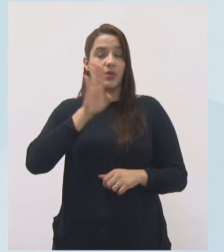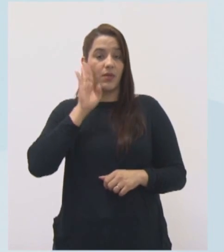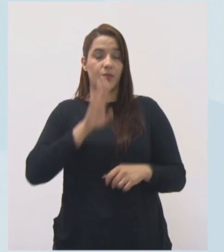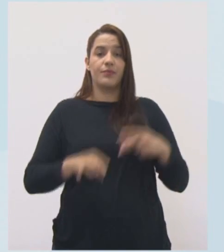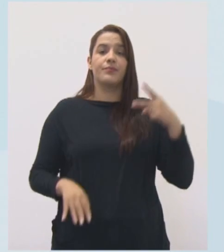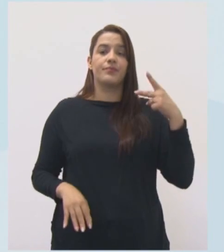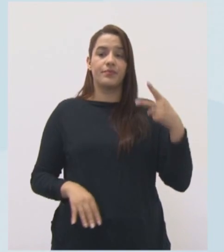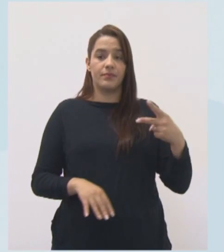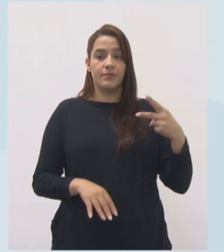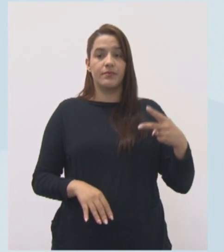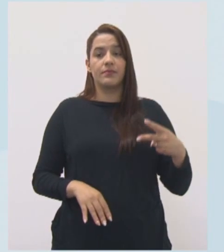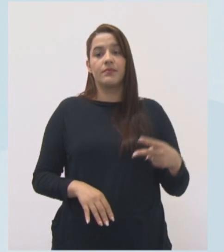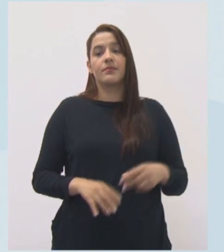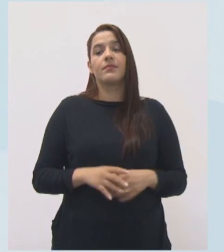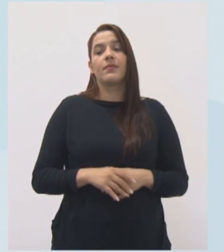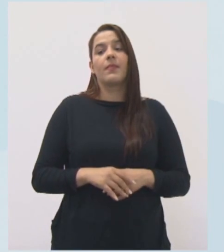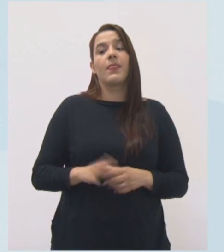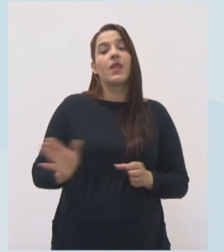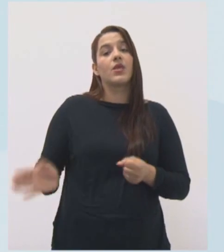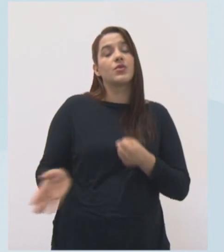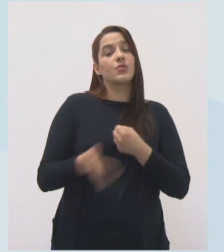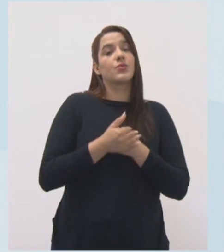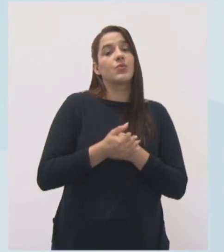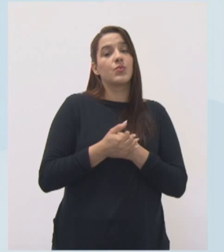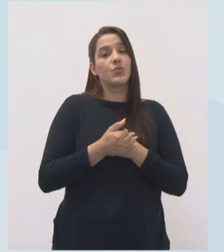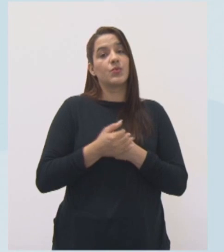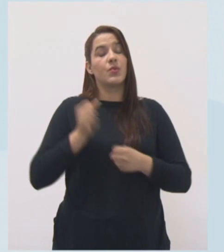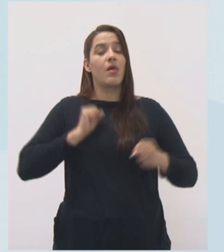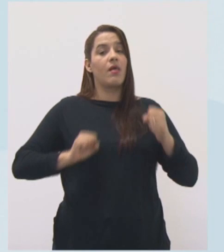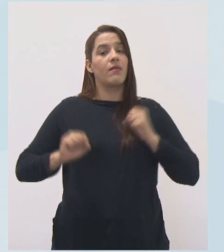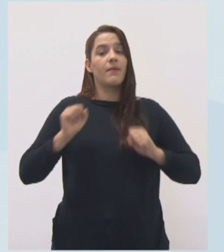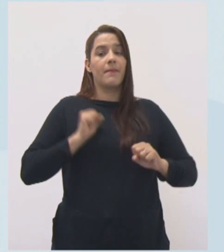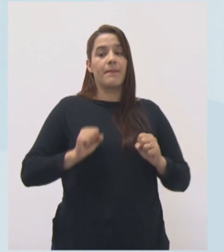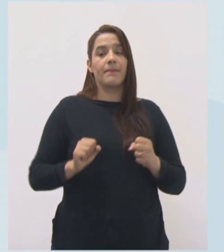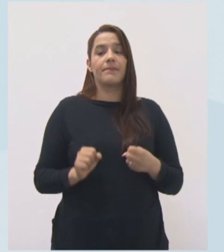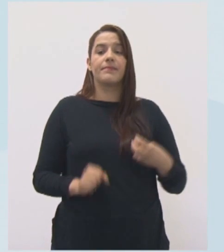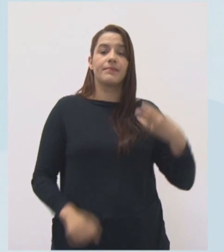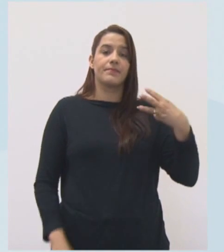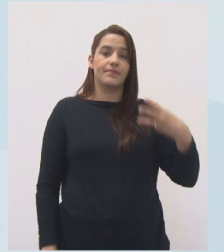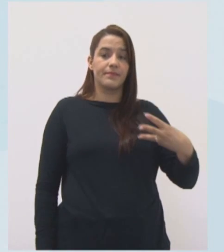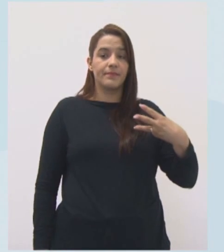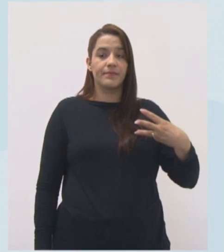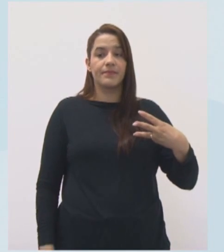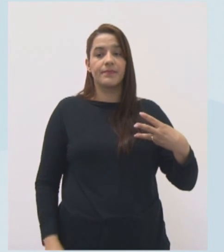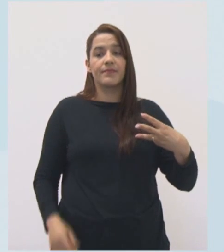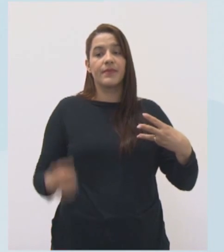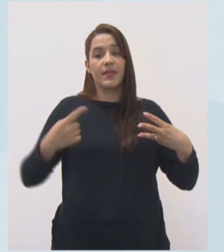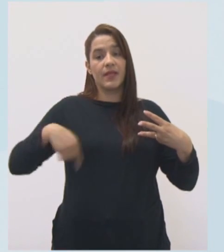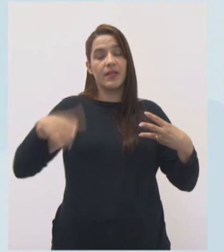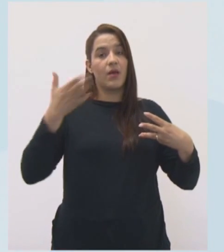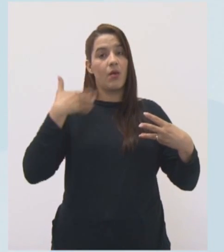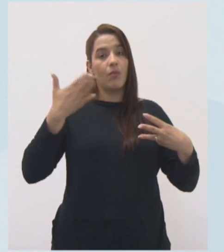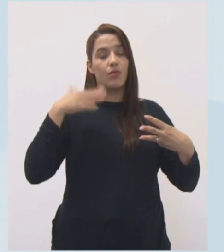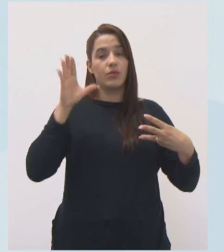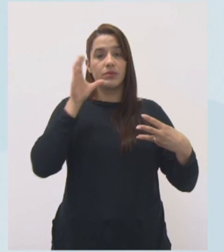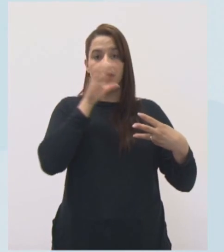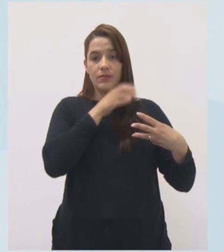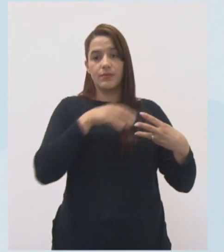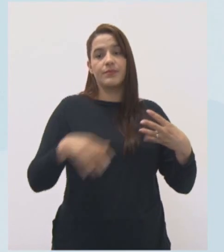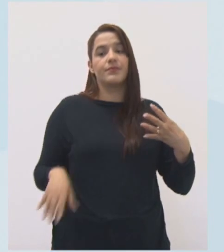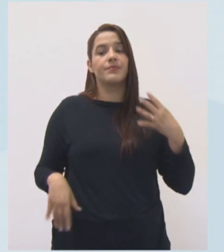B, escondendo seu entusiasmo. C, com muito calor.